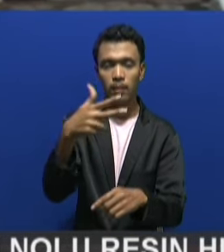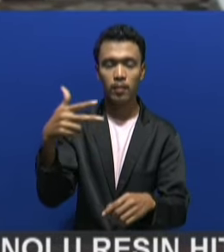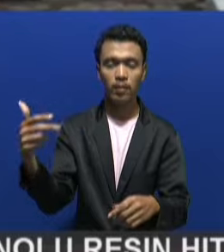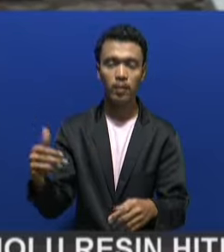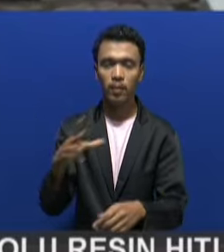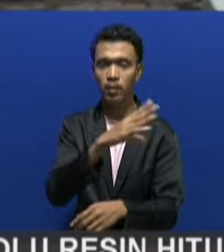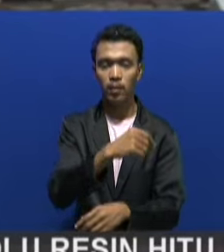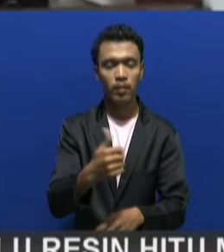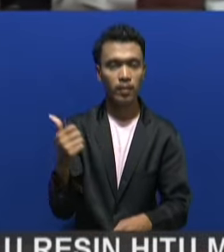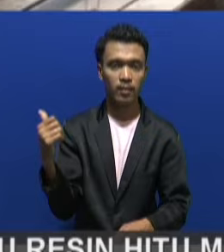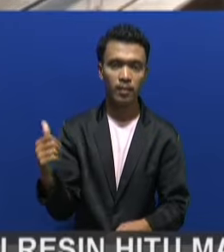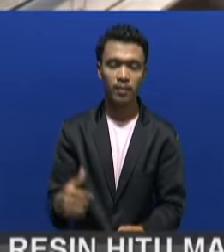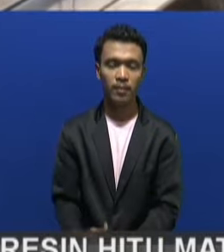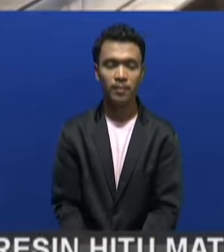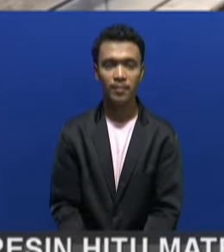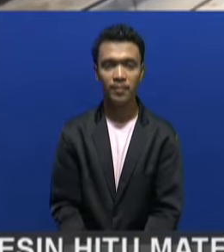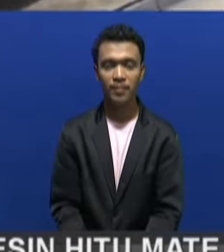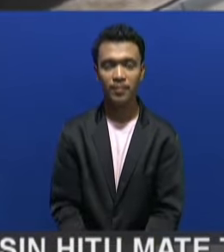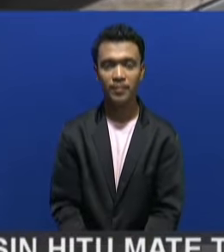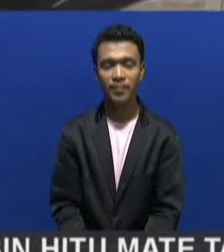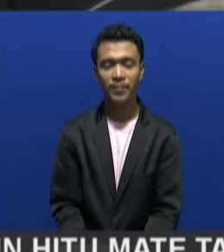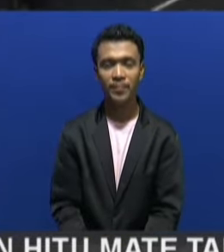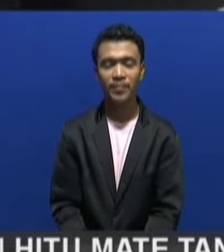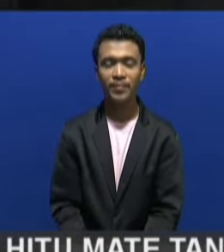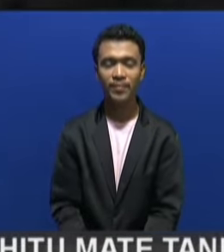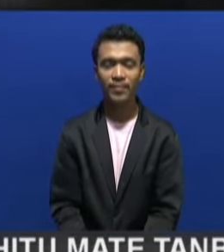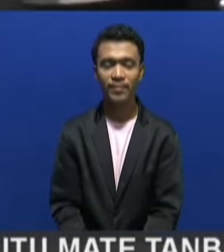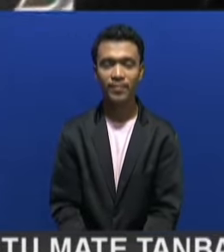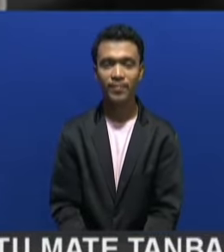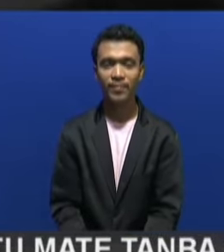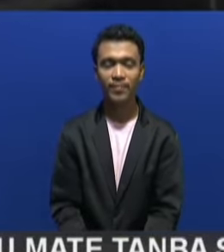Saroni no Seluktan. Husi oikusi ezidi unono RTT Ali.